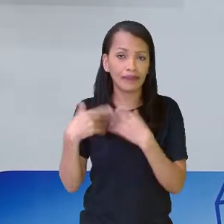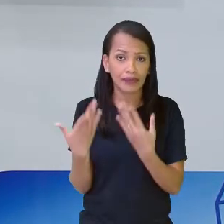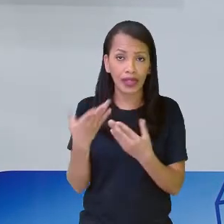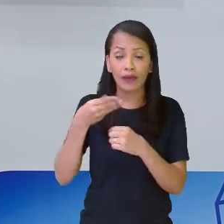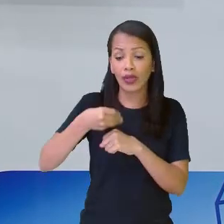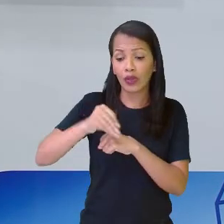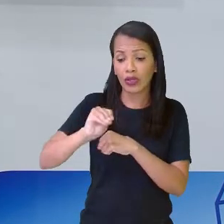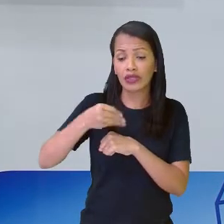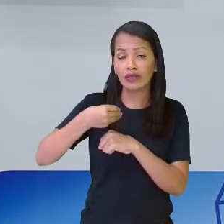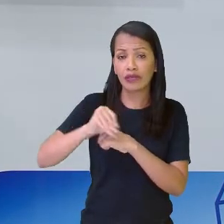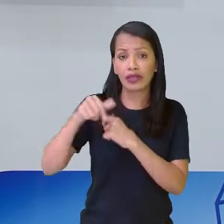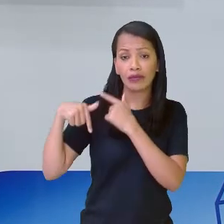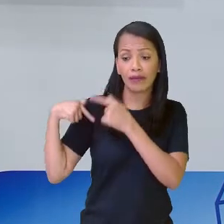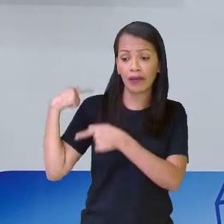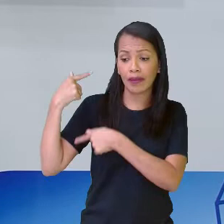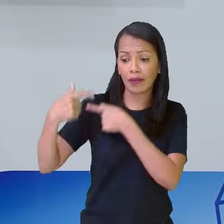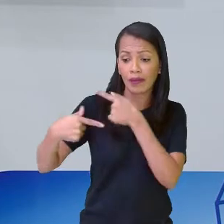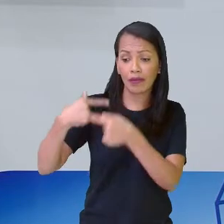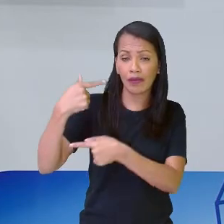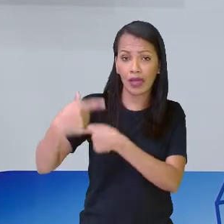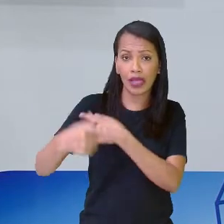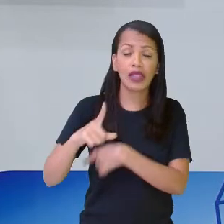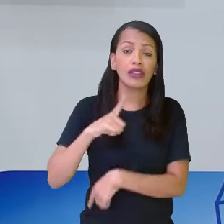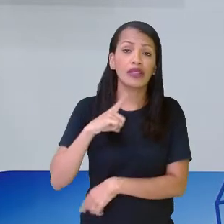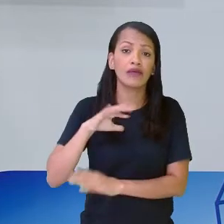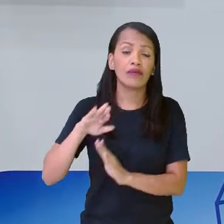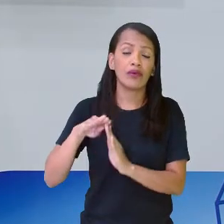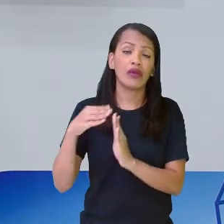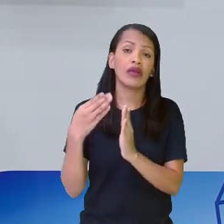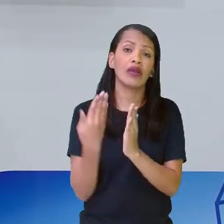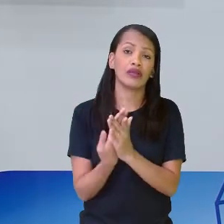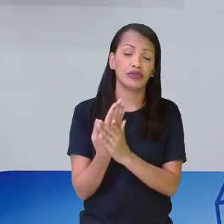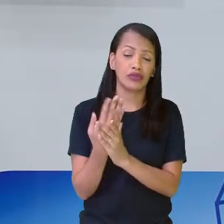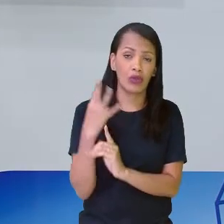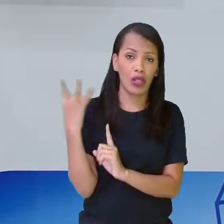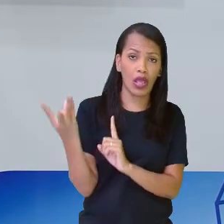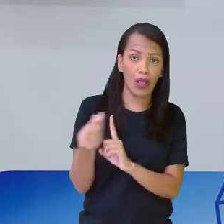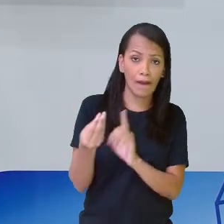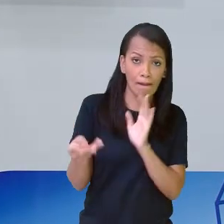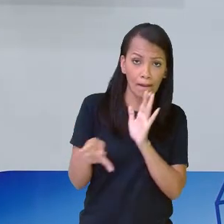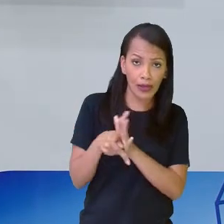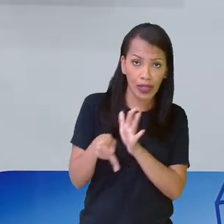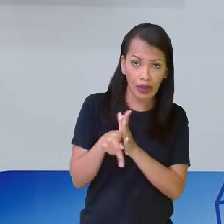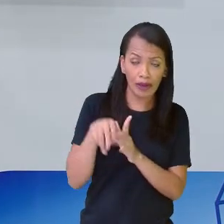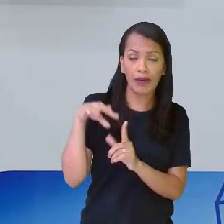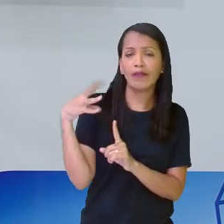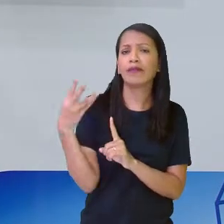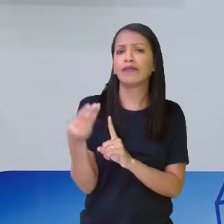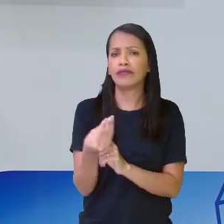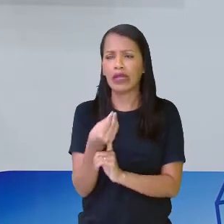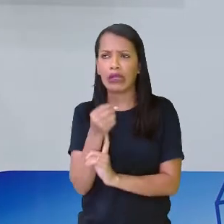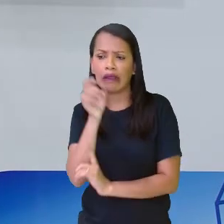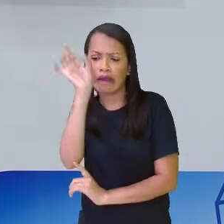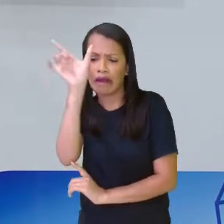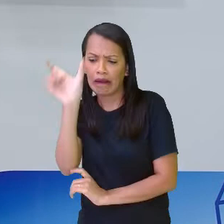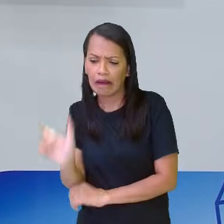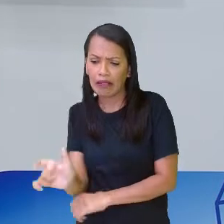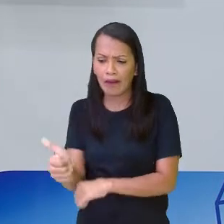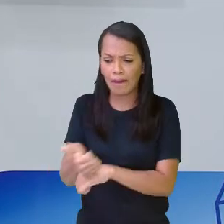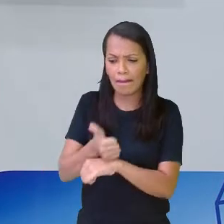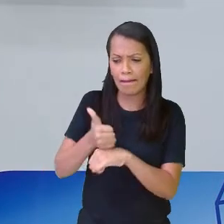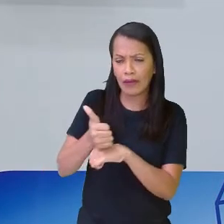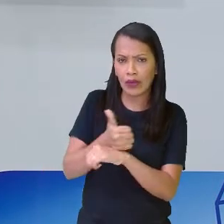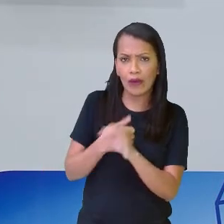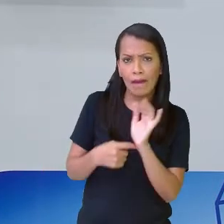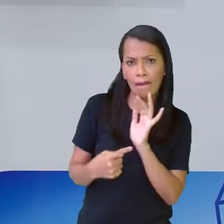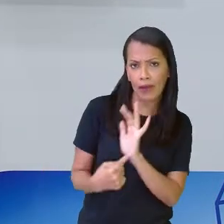de geração em geração, nós temos as escolas de arte. Cada escola, cada artista que vai